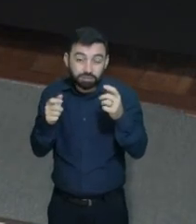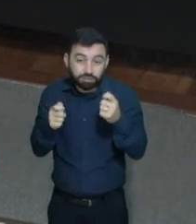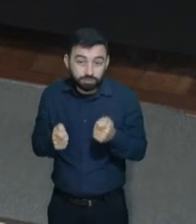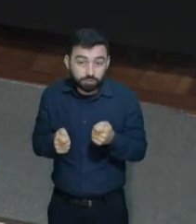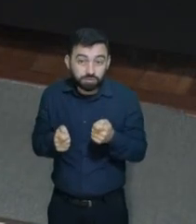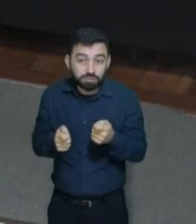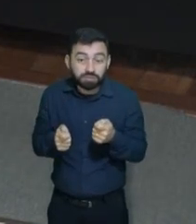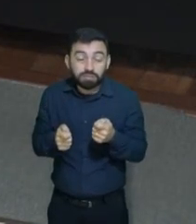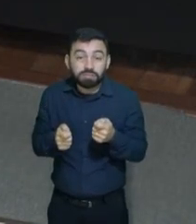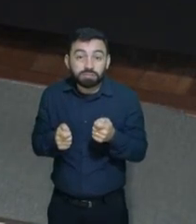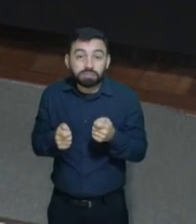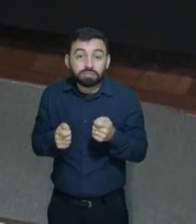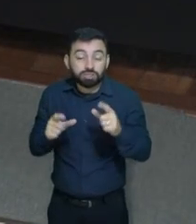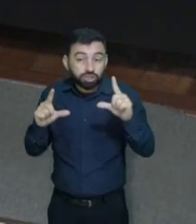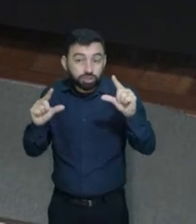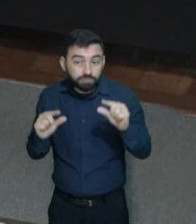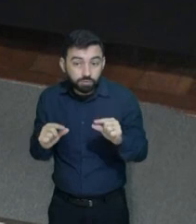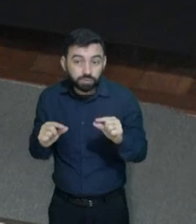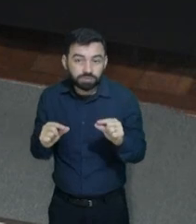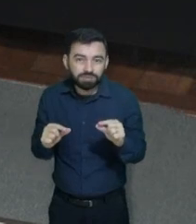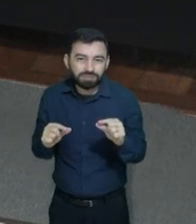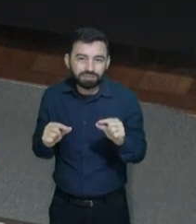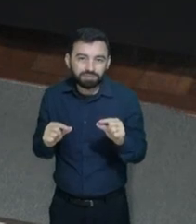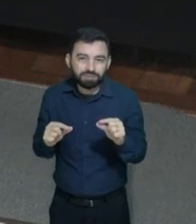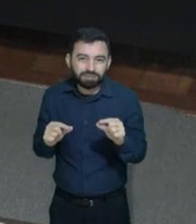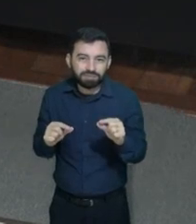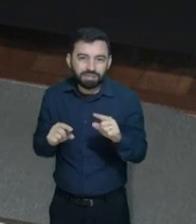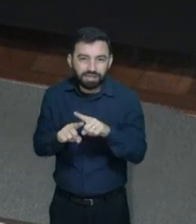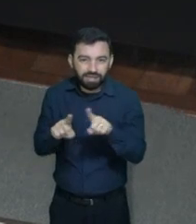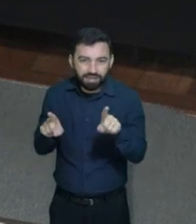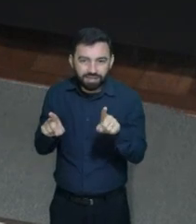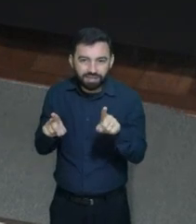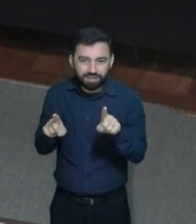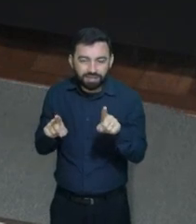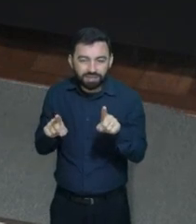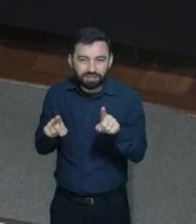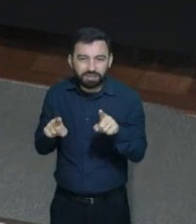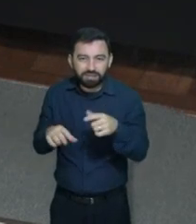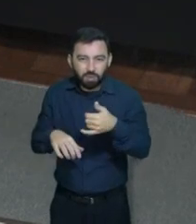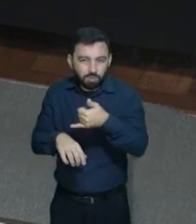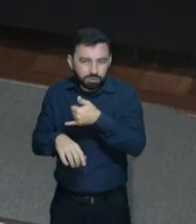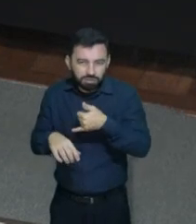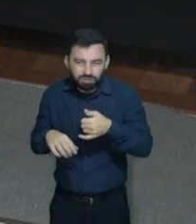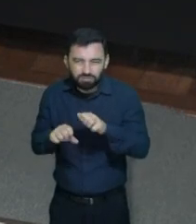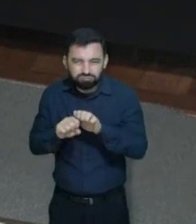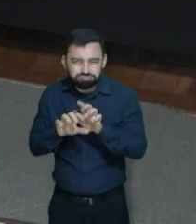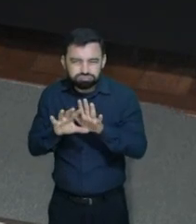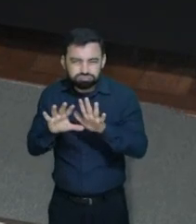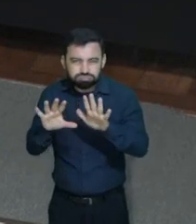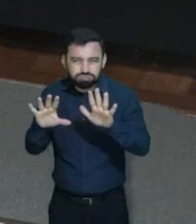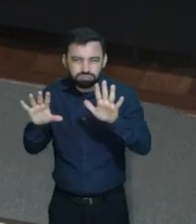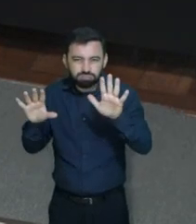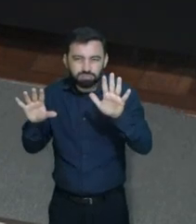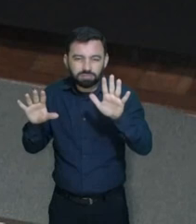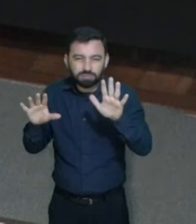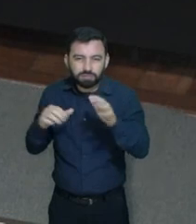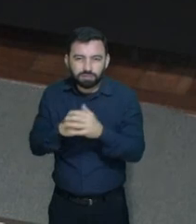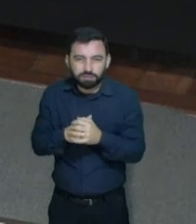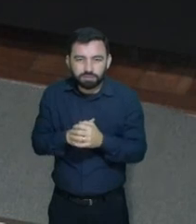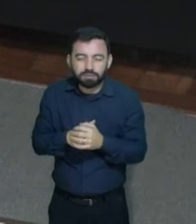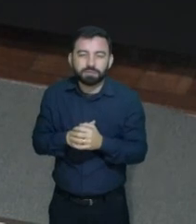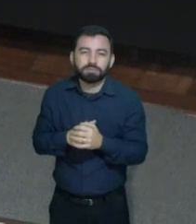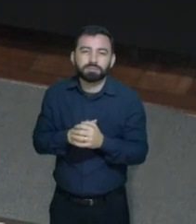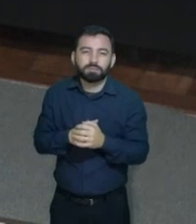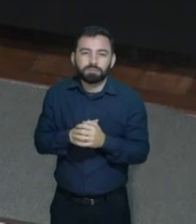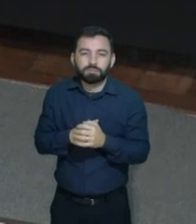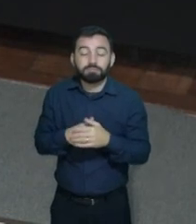veja, eles já não estão negando mais o fato dos combustíveis, da queima do combustível fóssil serem até... e